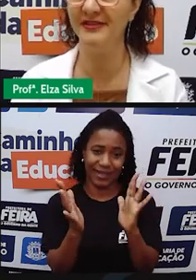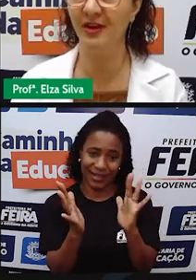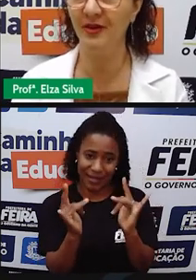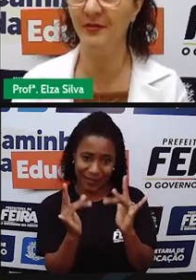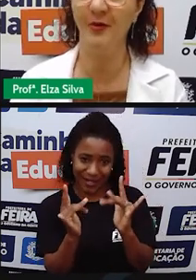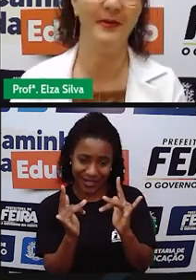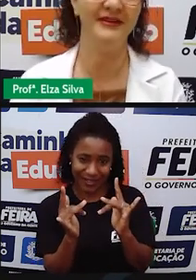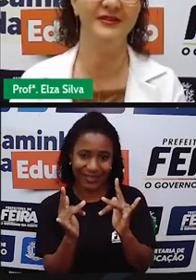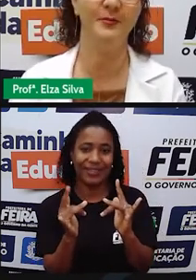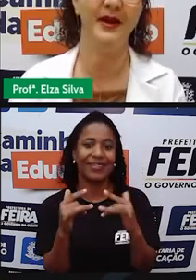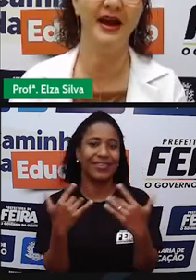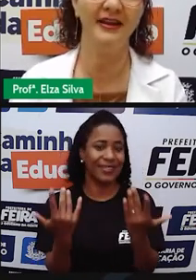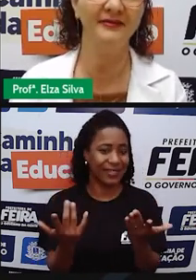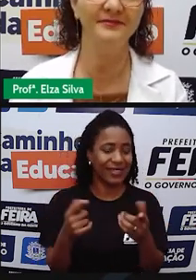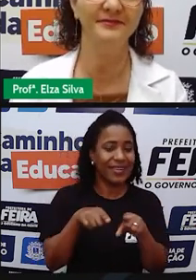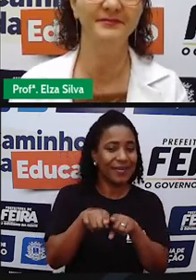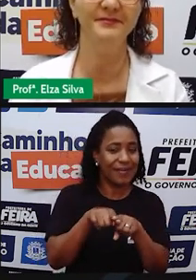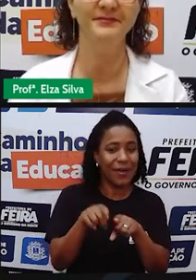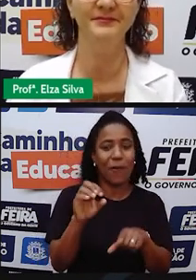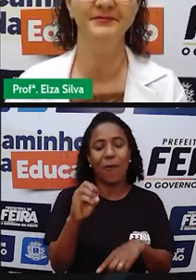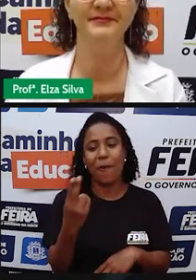para o seu irmão, ou para o seu pai?